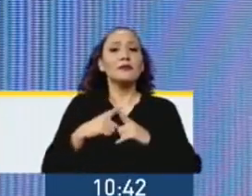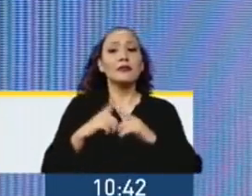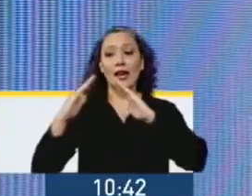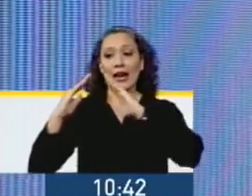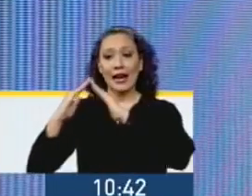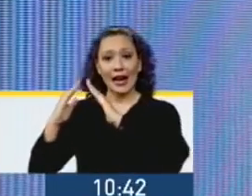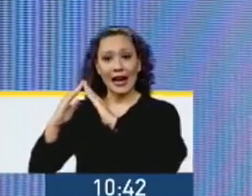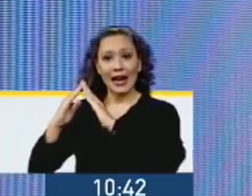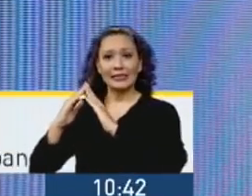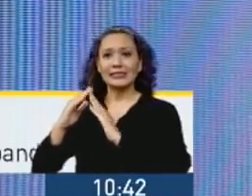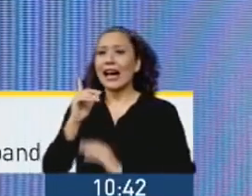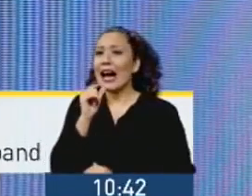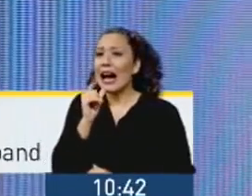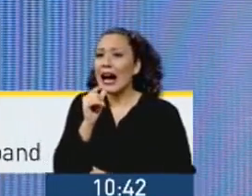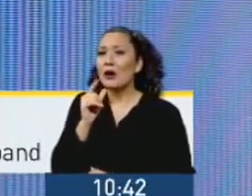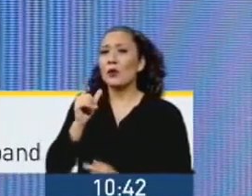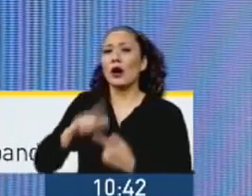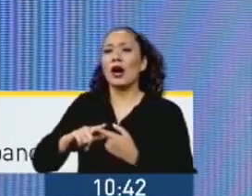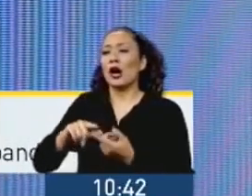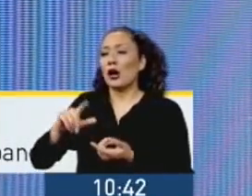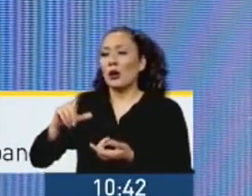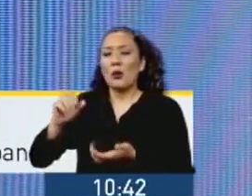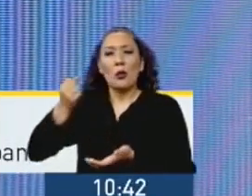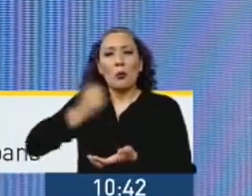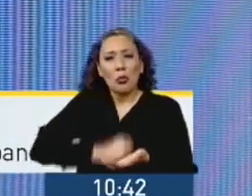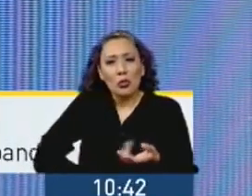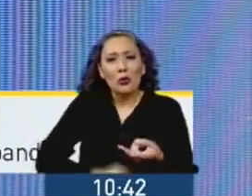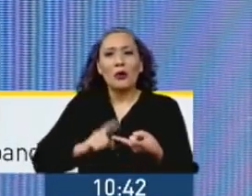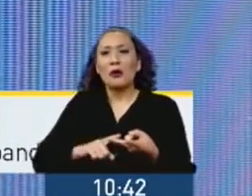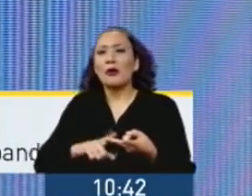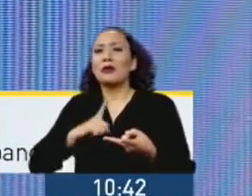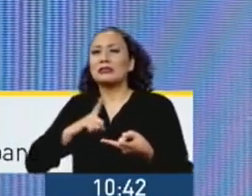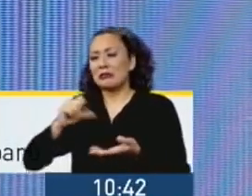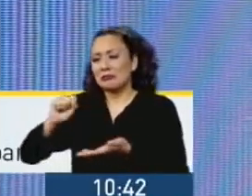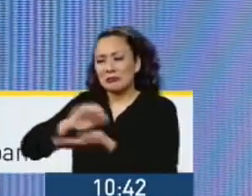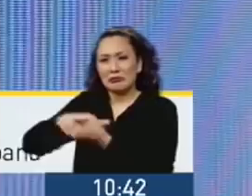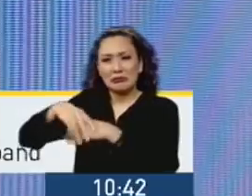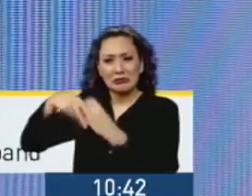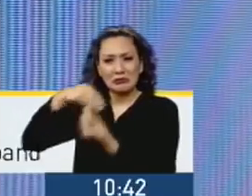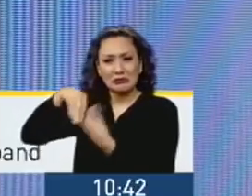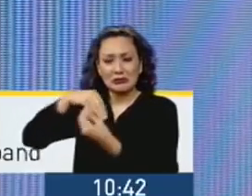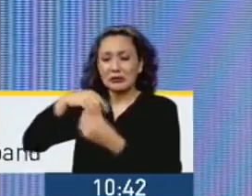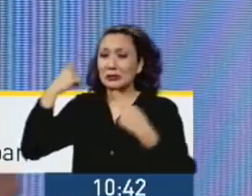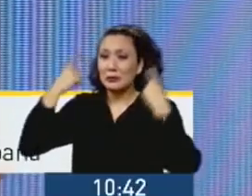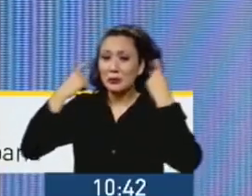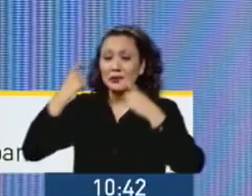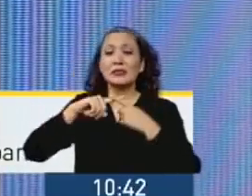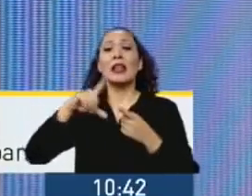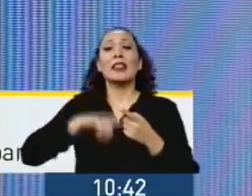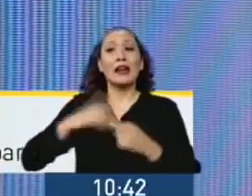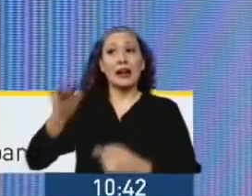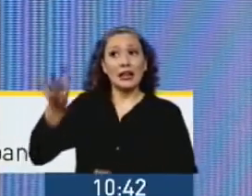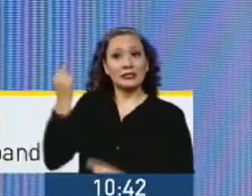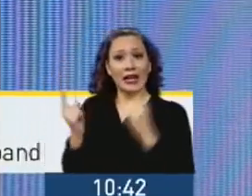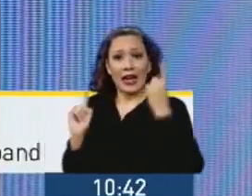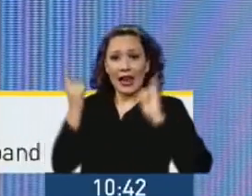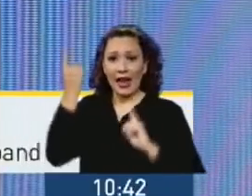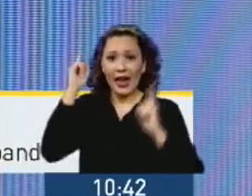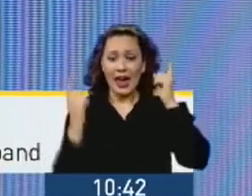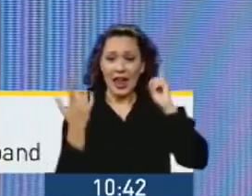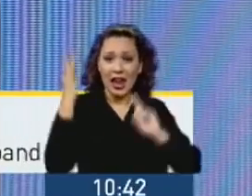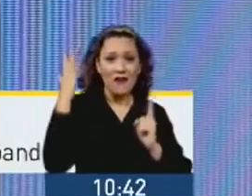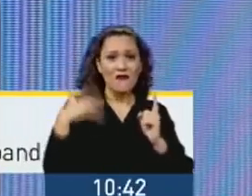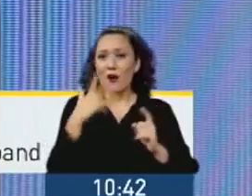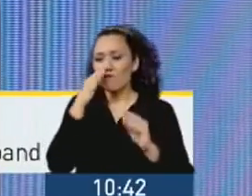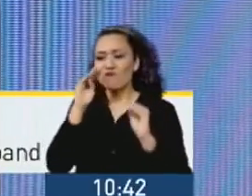água com cocô, com barro, com detergente. Não se preocupou com a saúde da população do Rio de Janeiro quando houve o carnaval, aquela aglomeração toda,